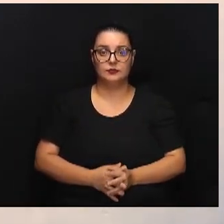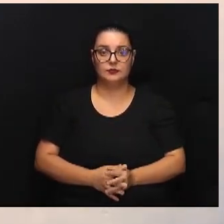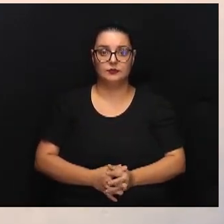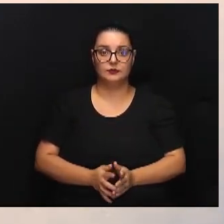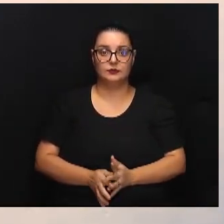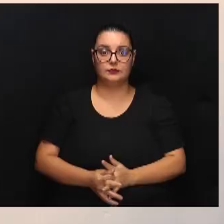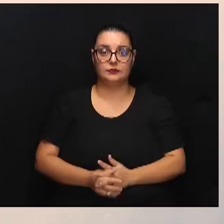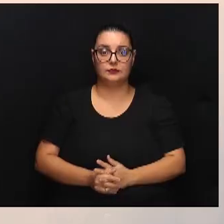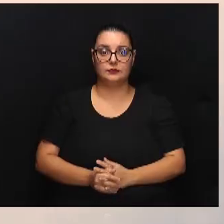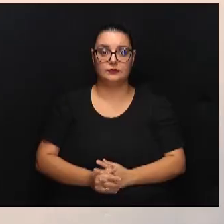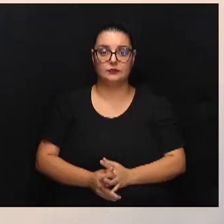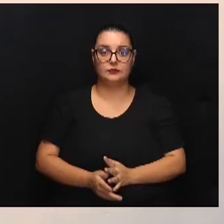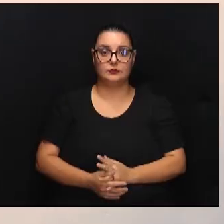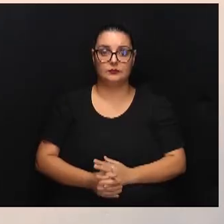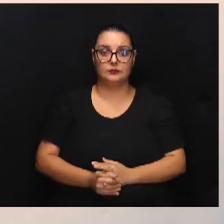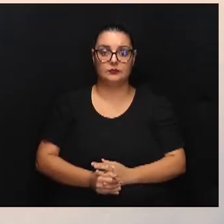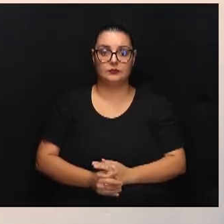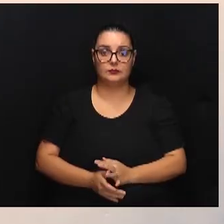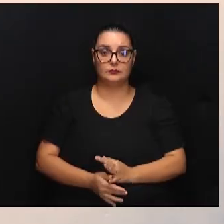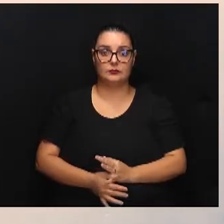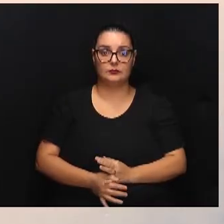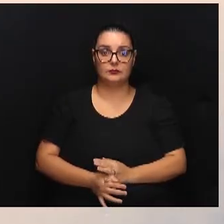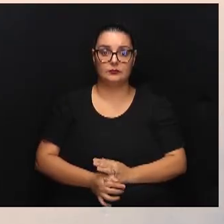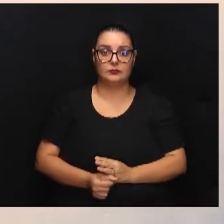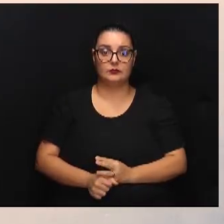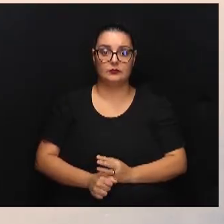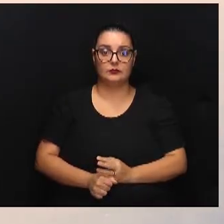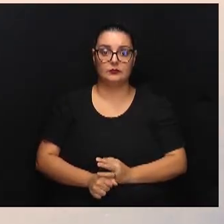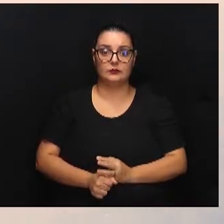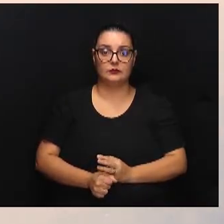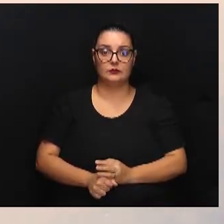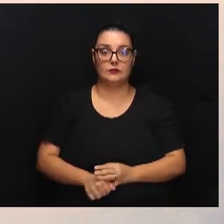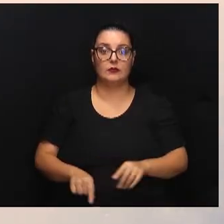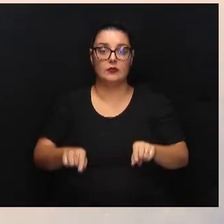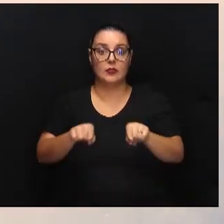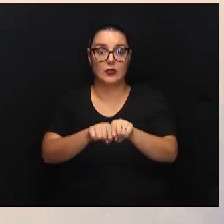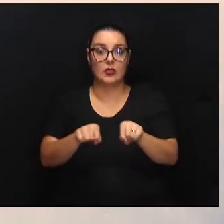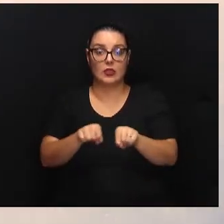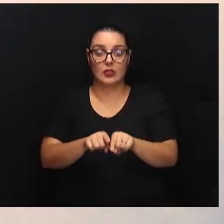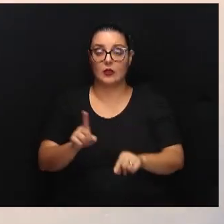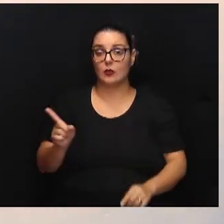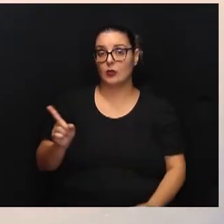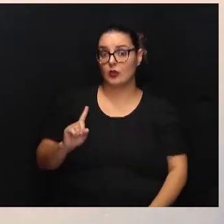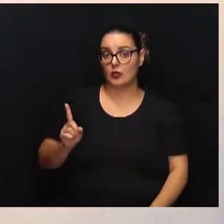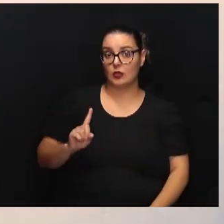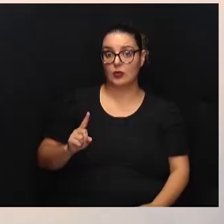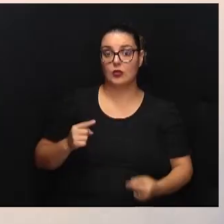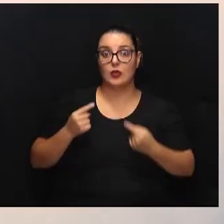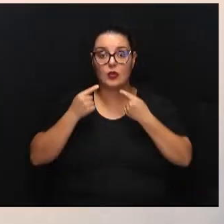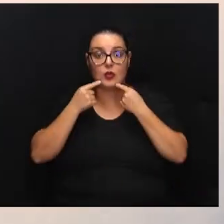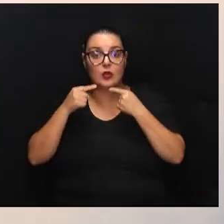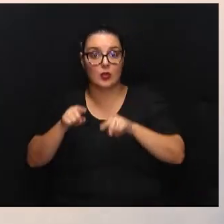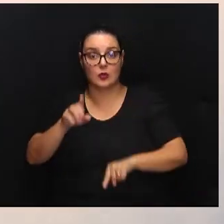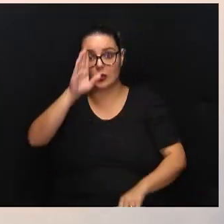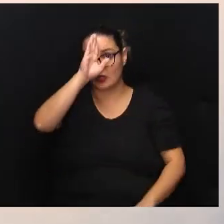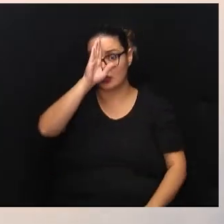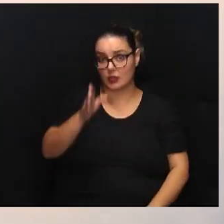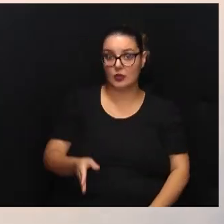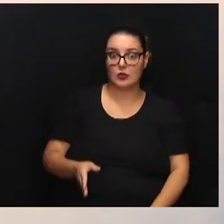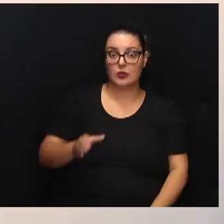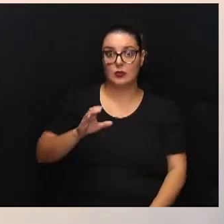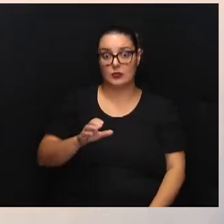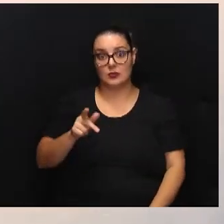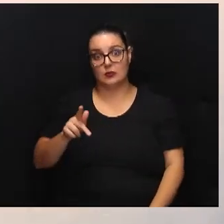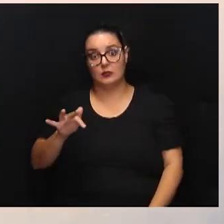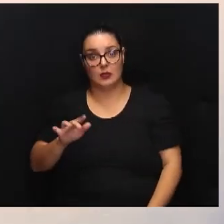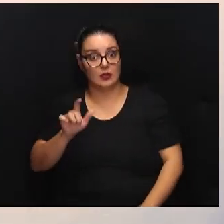E também, isso não é um ataque direto ao CPF das pessoas, mas é importante